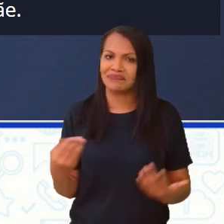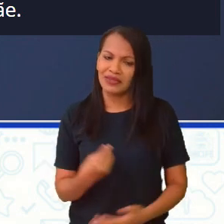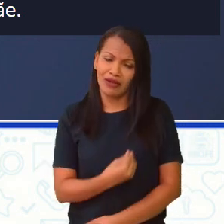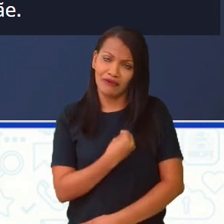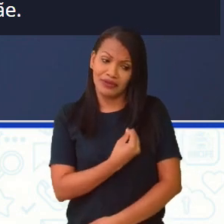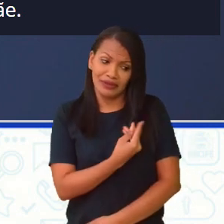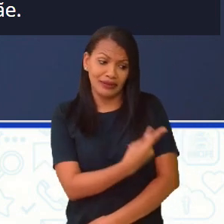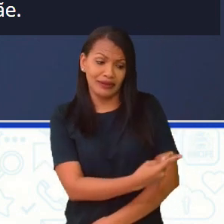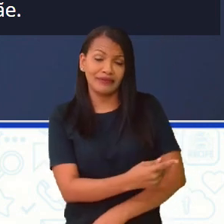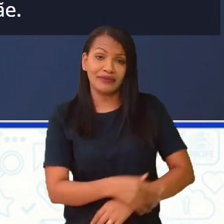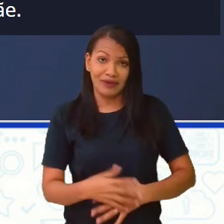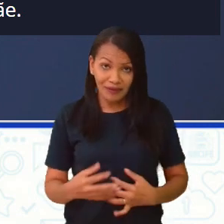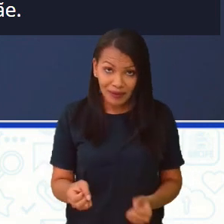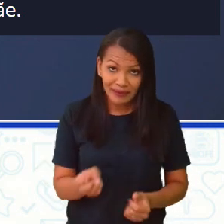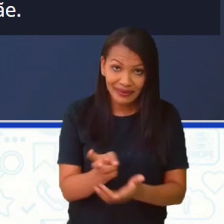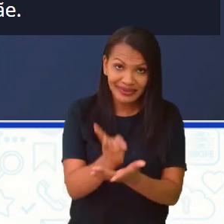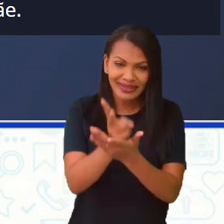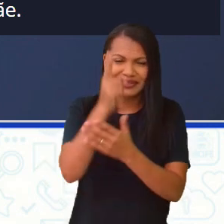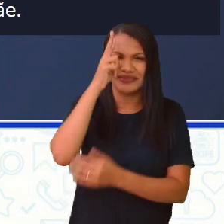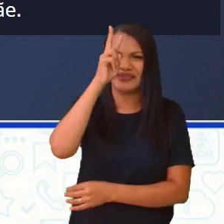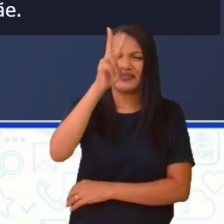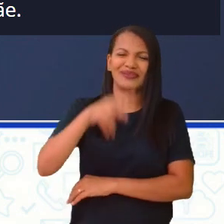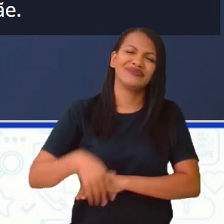filha. Bora continuar a história.